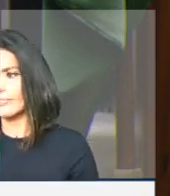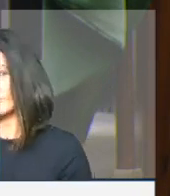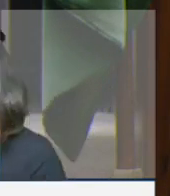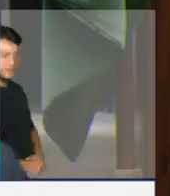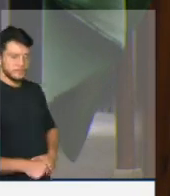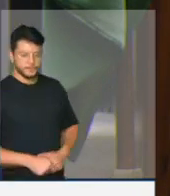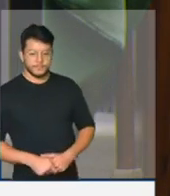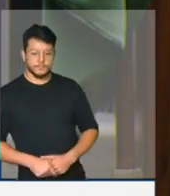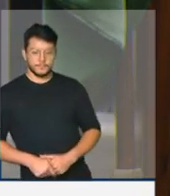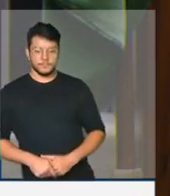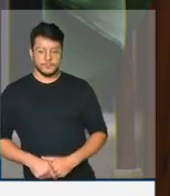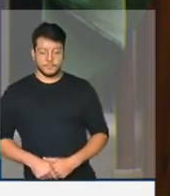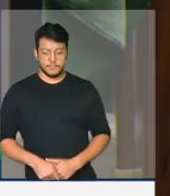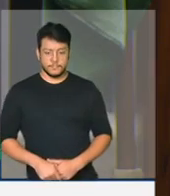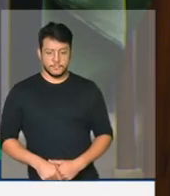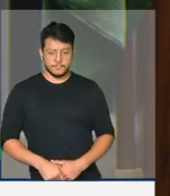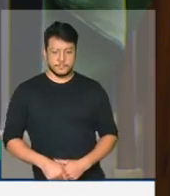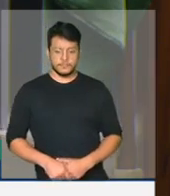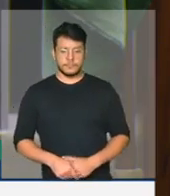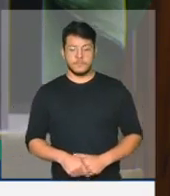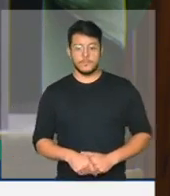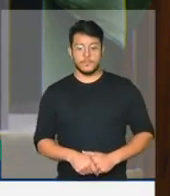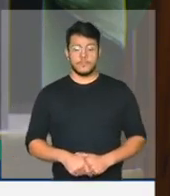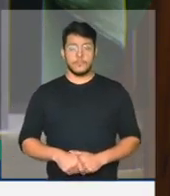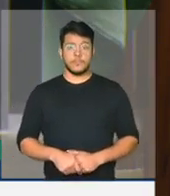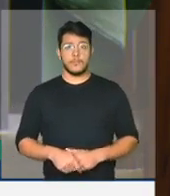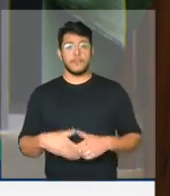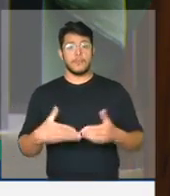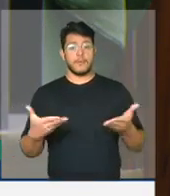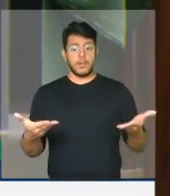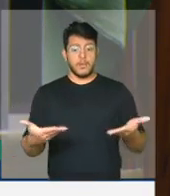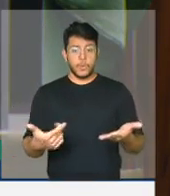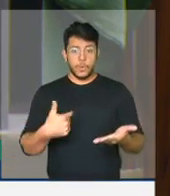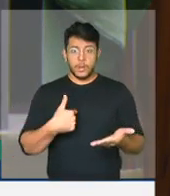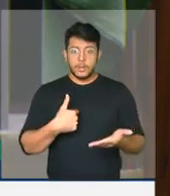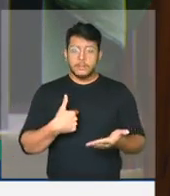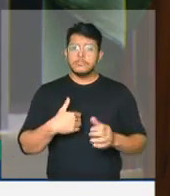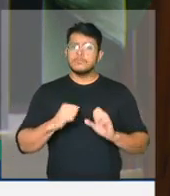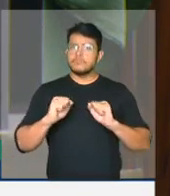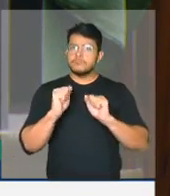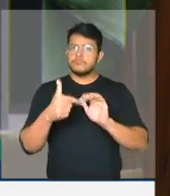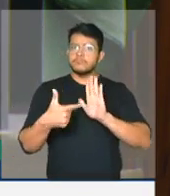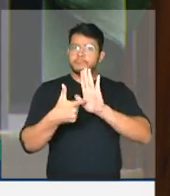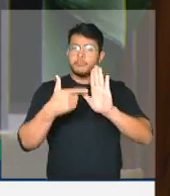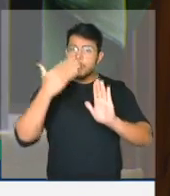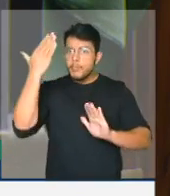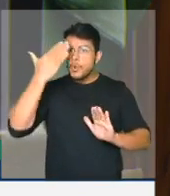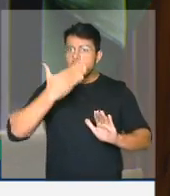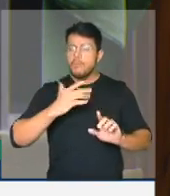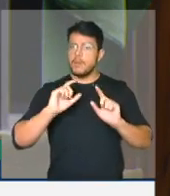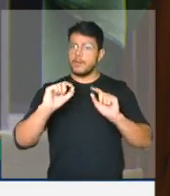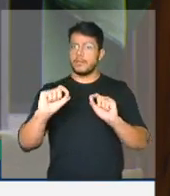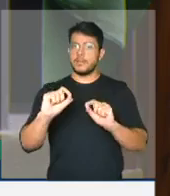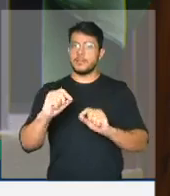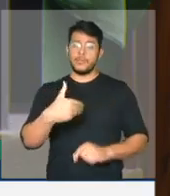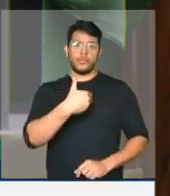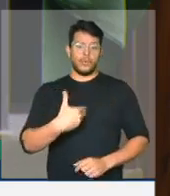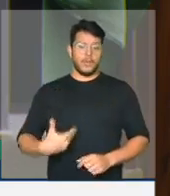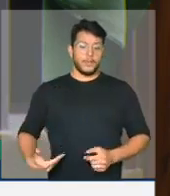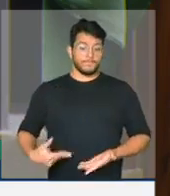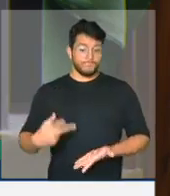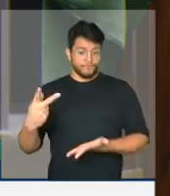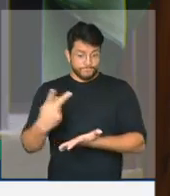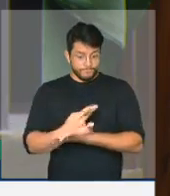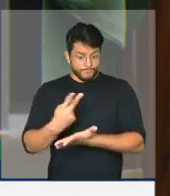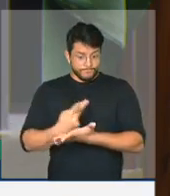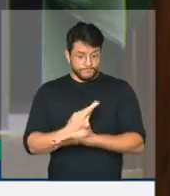concreta do erro do governo e eu lanço agora um desafio ao presidente da